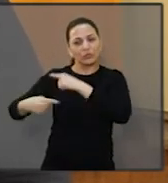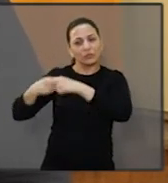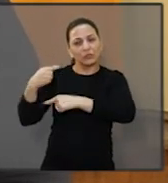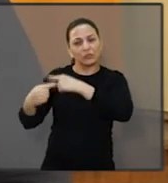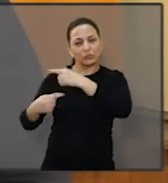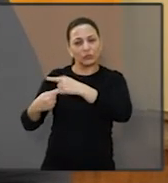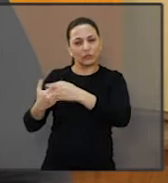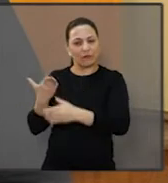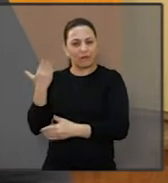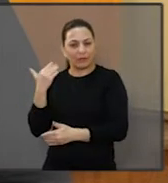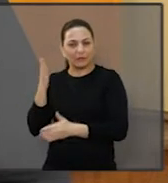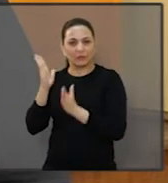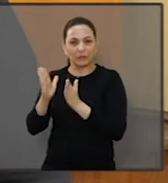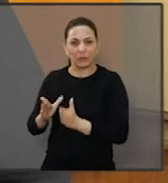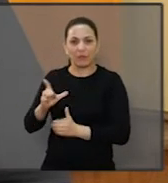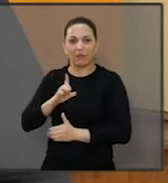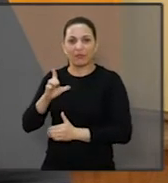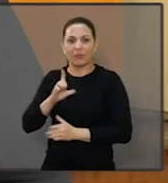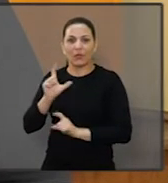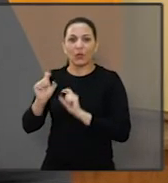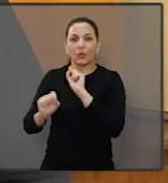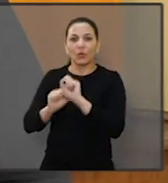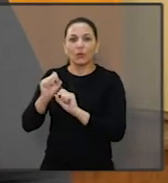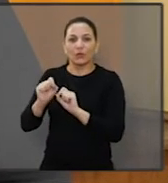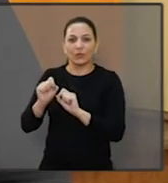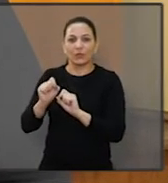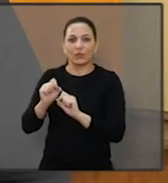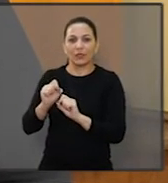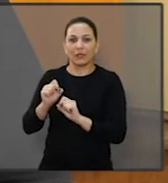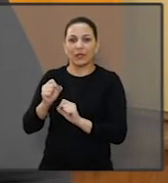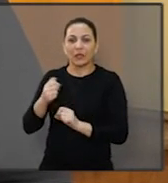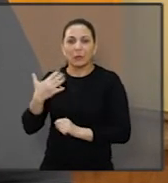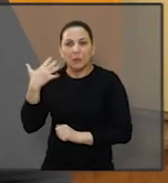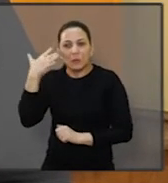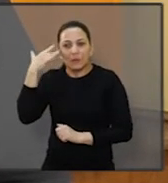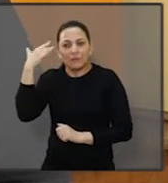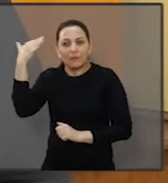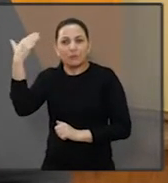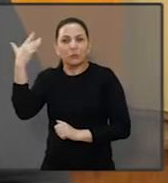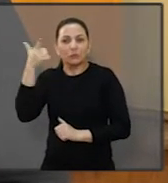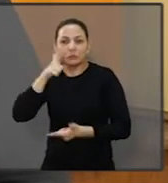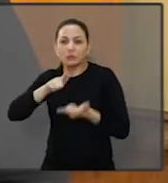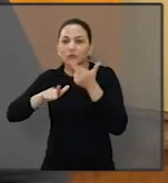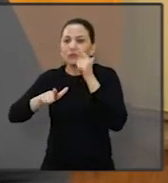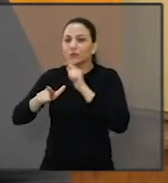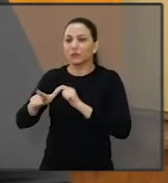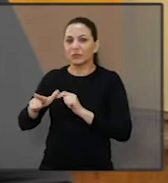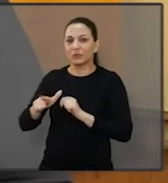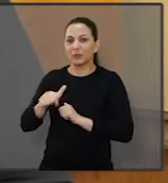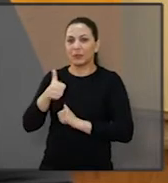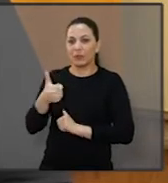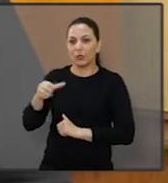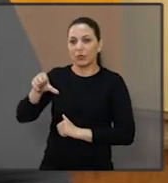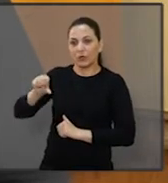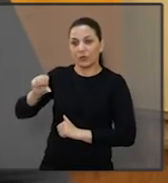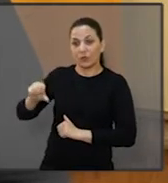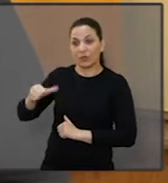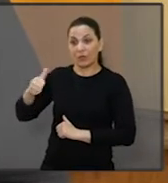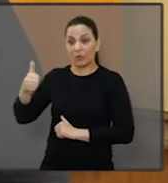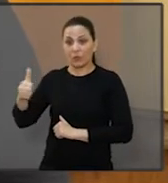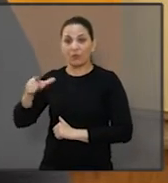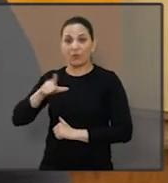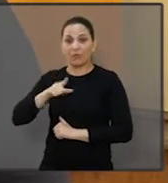eu acho que aí que foi o grande êxito, né? Dessa geração. Porque em 91 a gente foi para